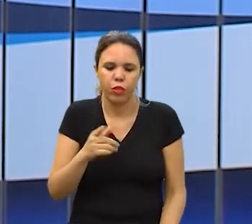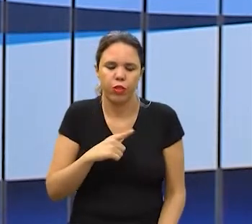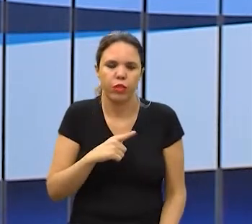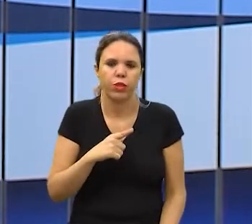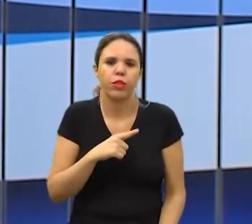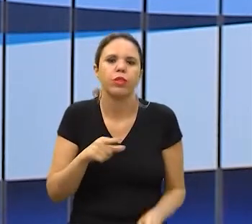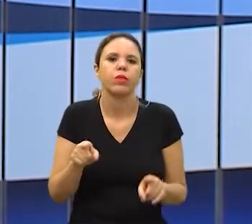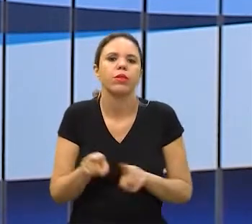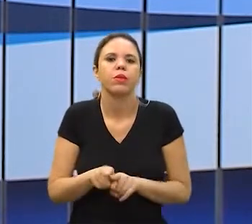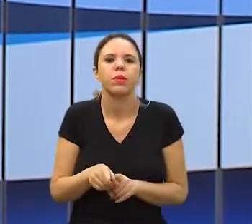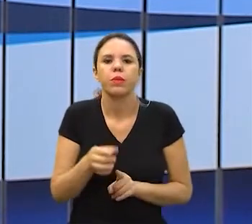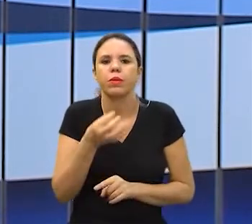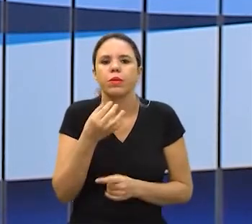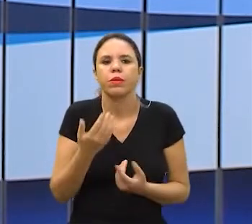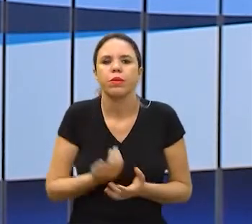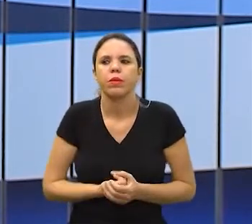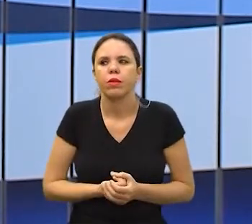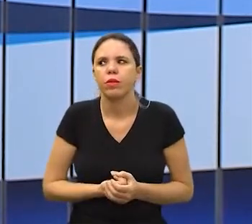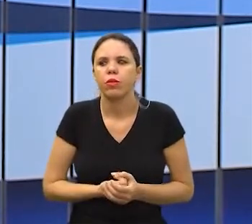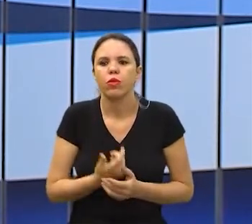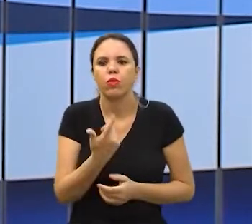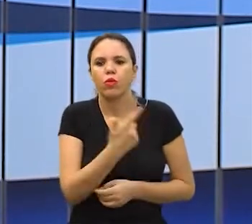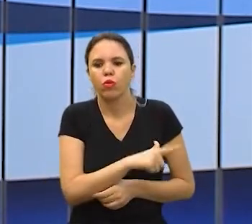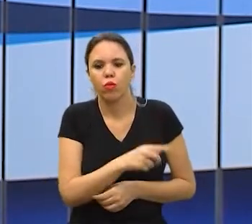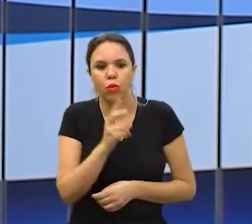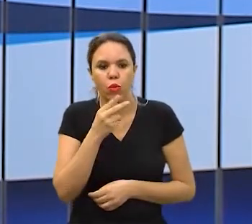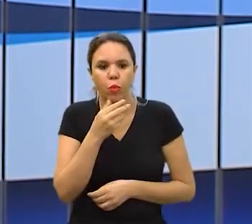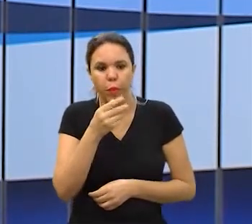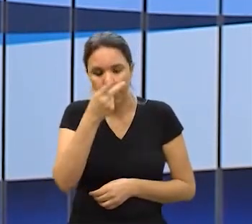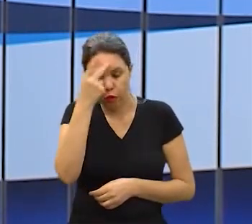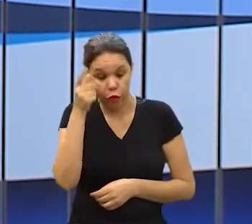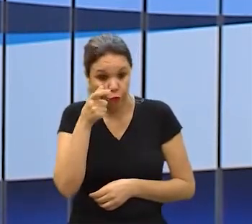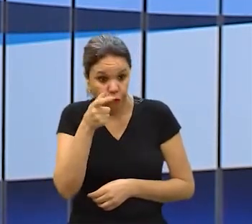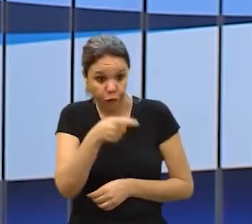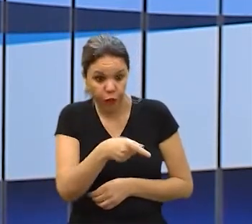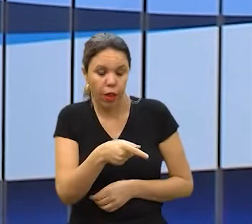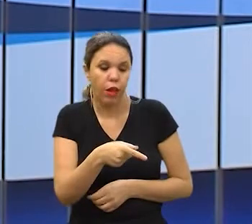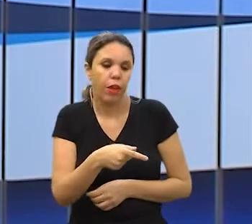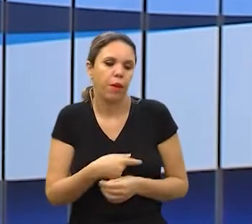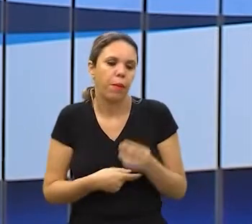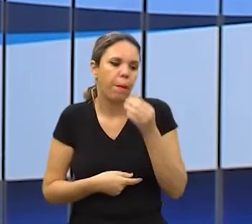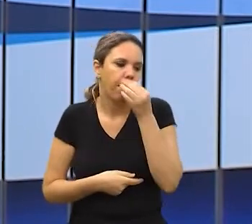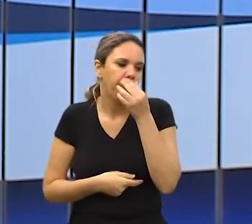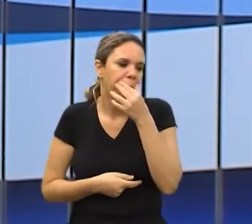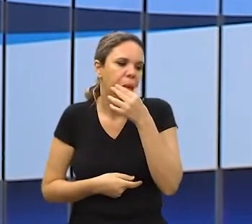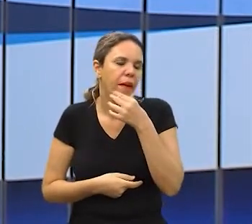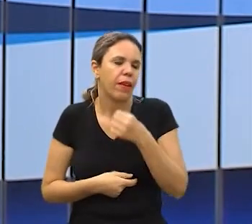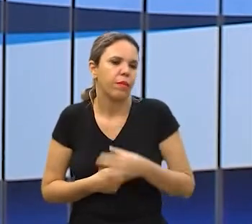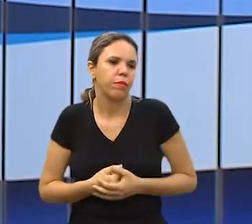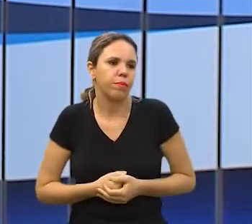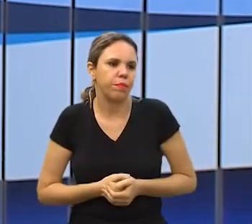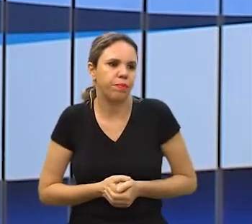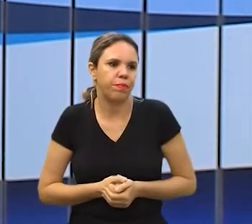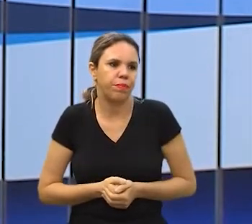homem já deve também se posicionar, um outro que vê um homem, de certa